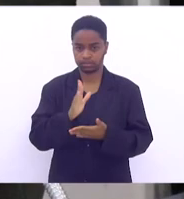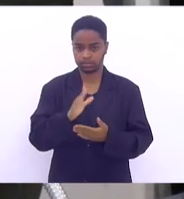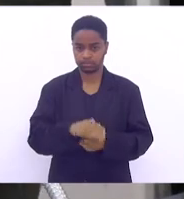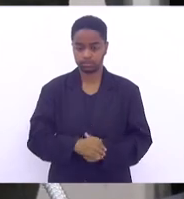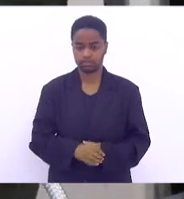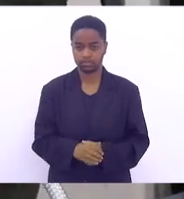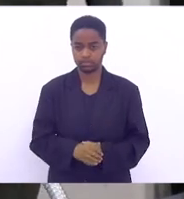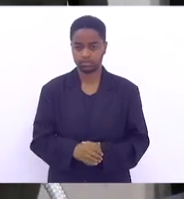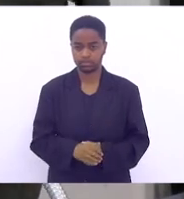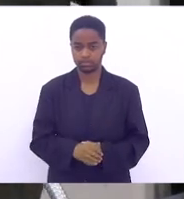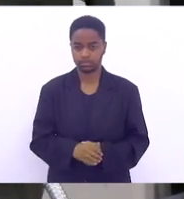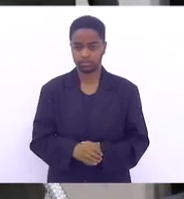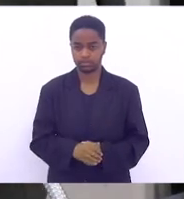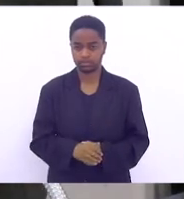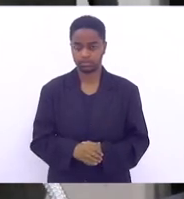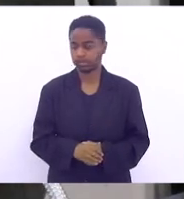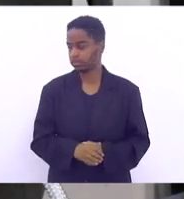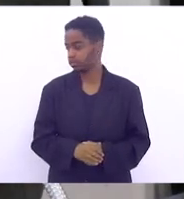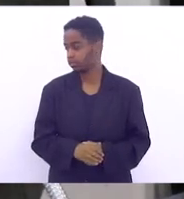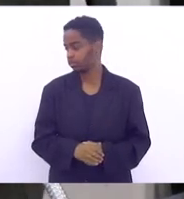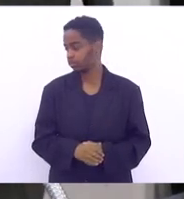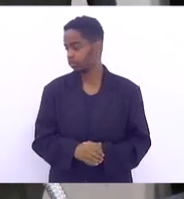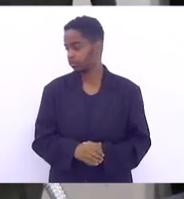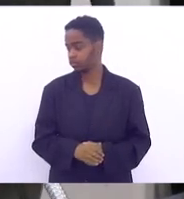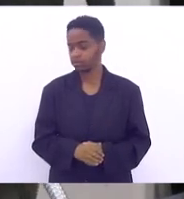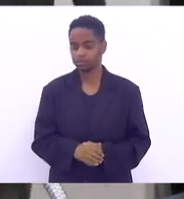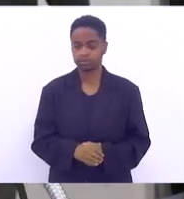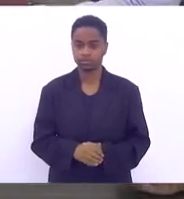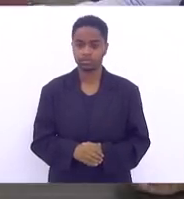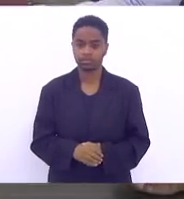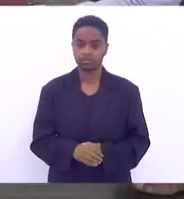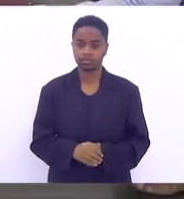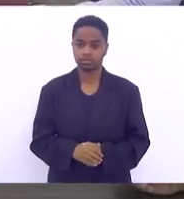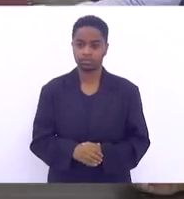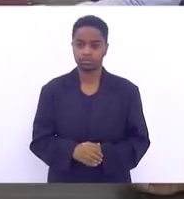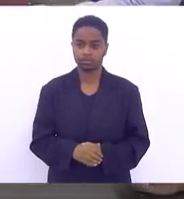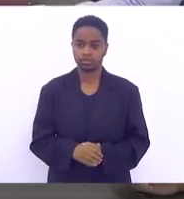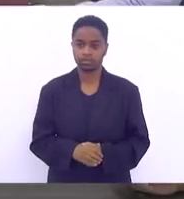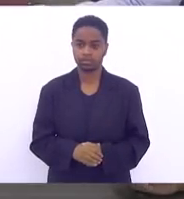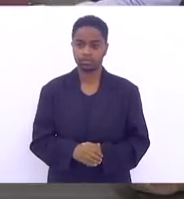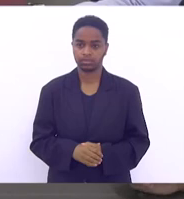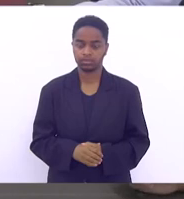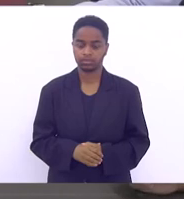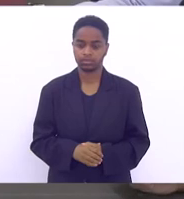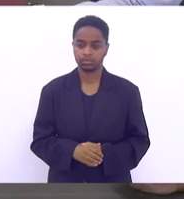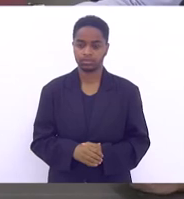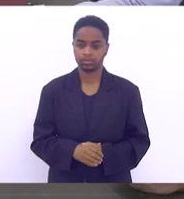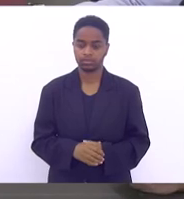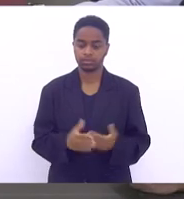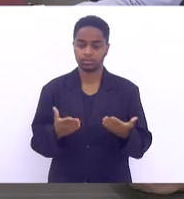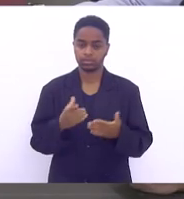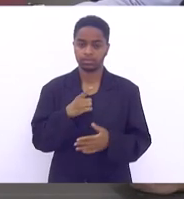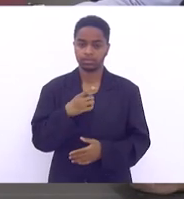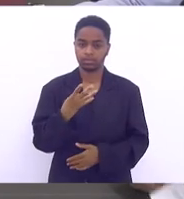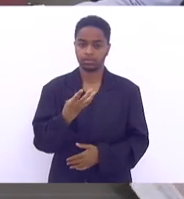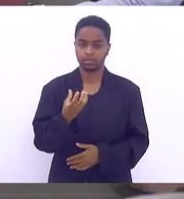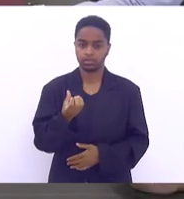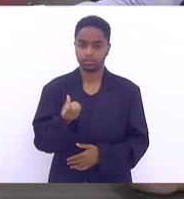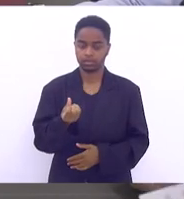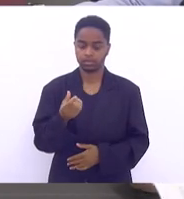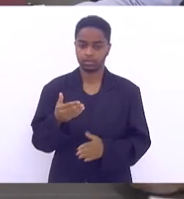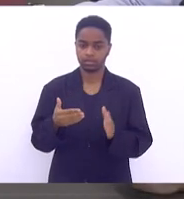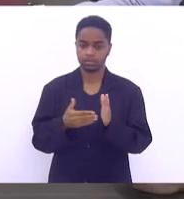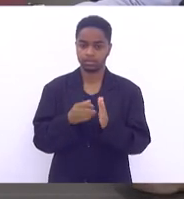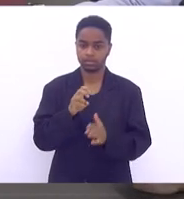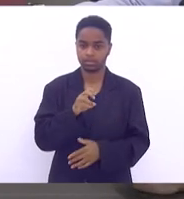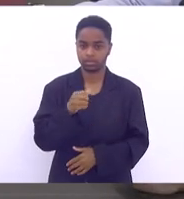aprovado. E aí a gente... Presidente. Tem... 46 em diante. A gente tem o 46 ao 51,